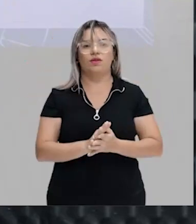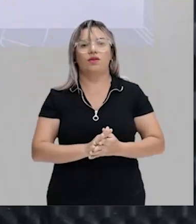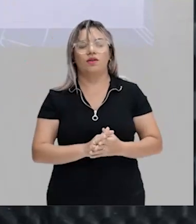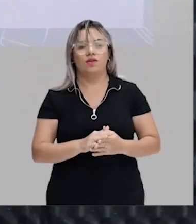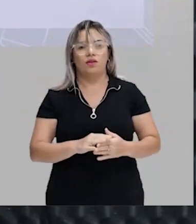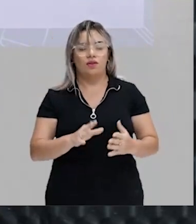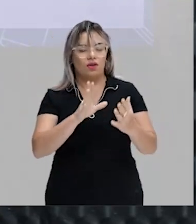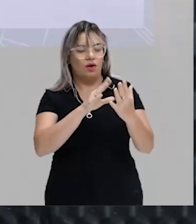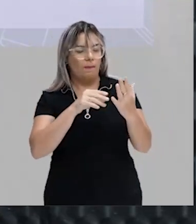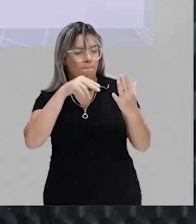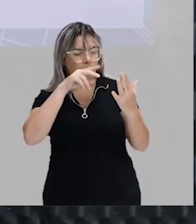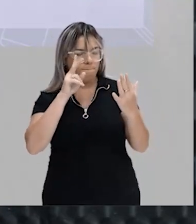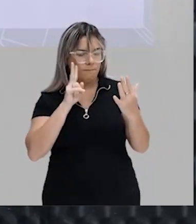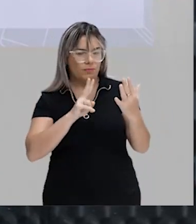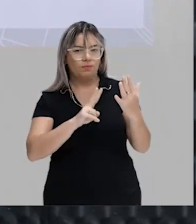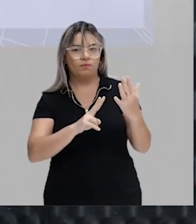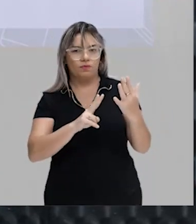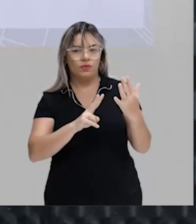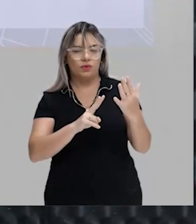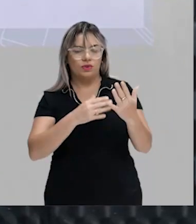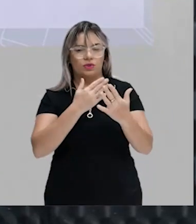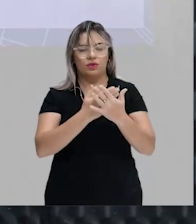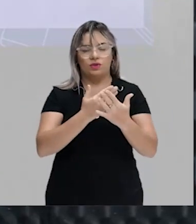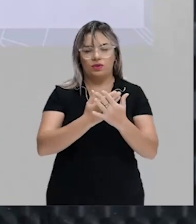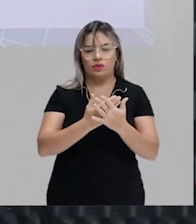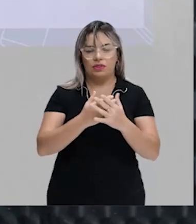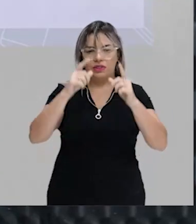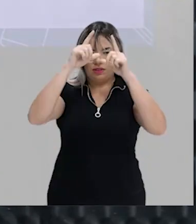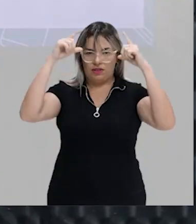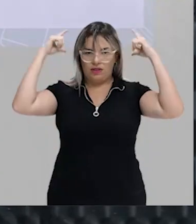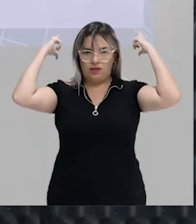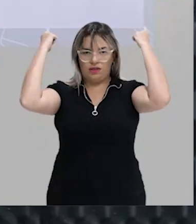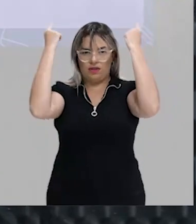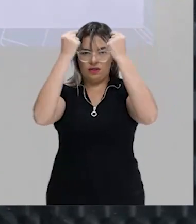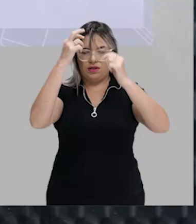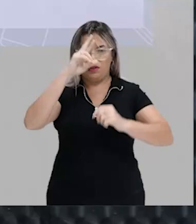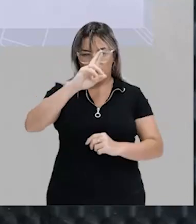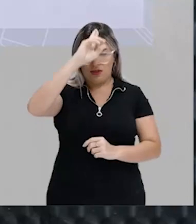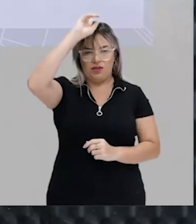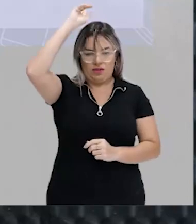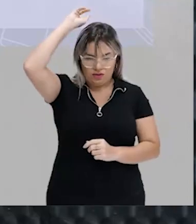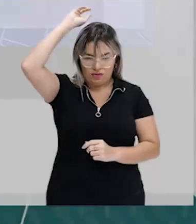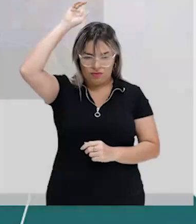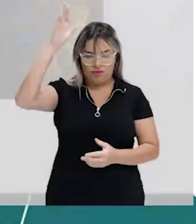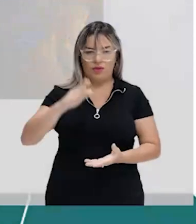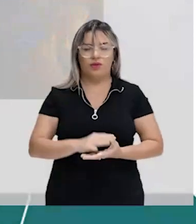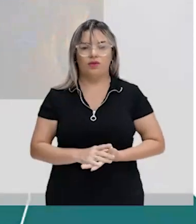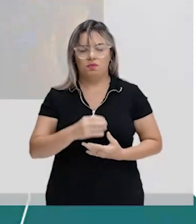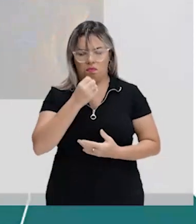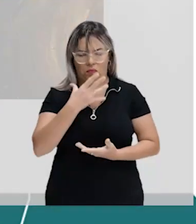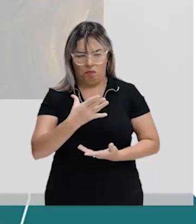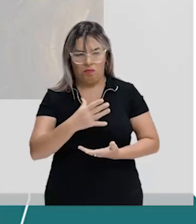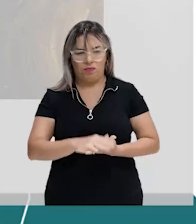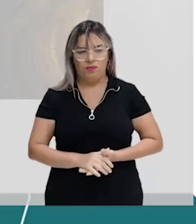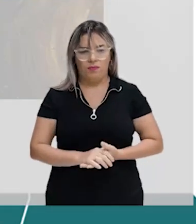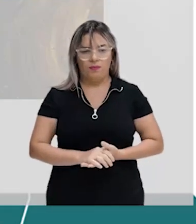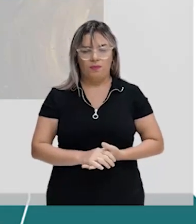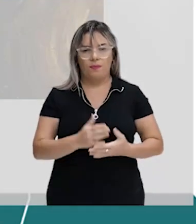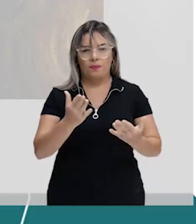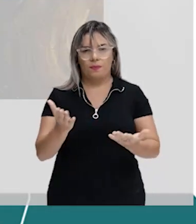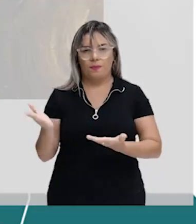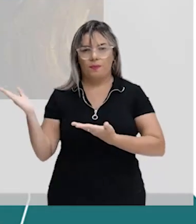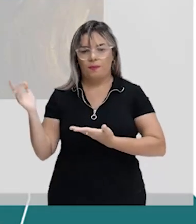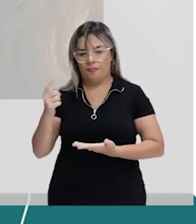clássicos greco-romano, tá? Junta Grécia e Roma. Até aqui tudo bem? Então, olha só esse